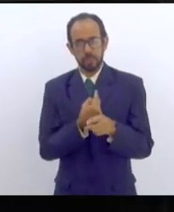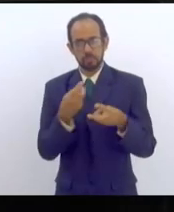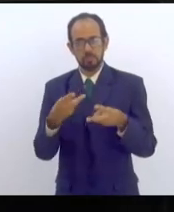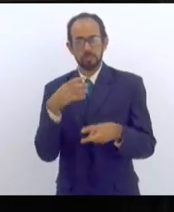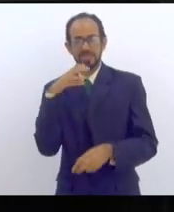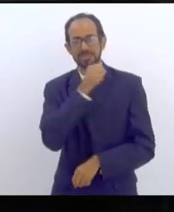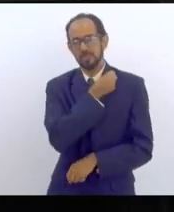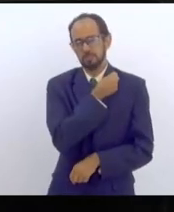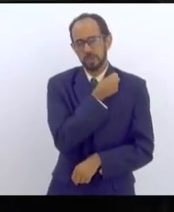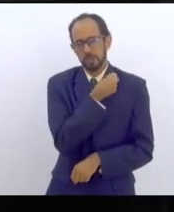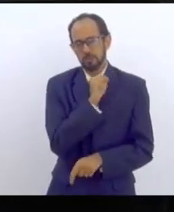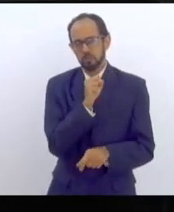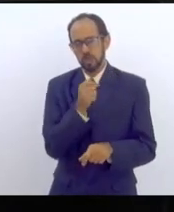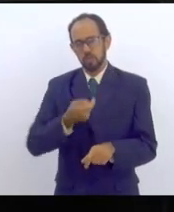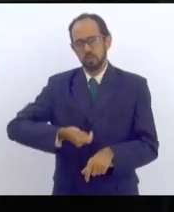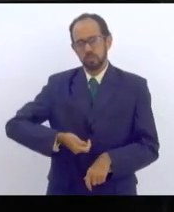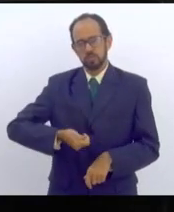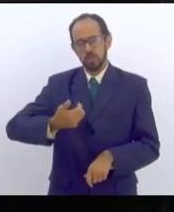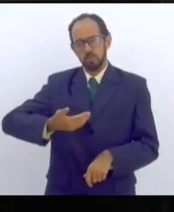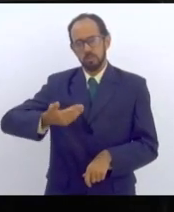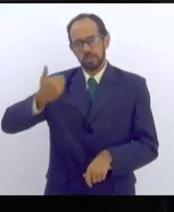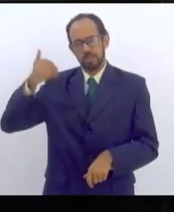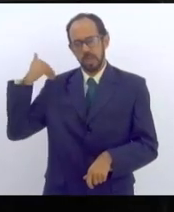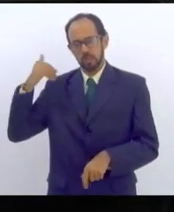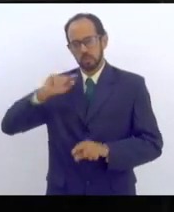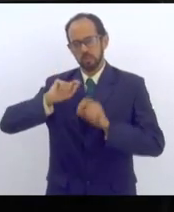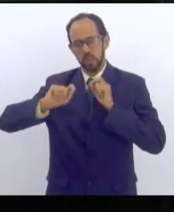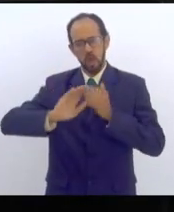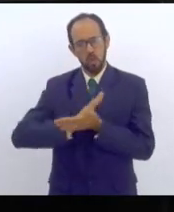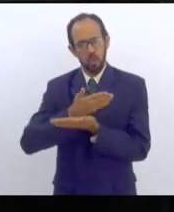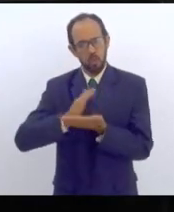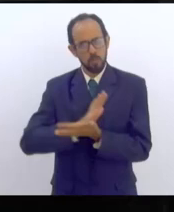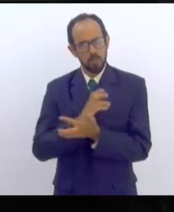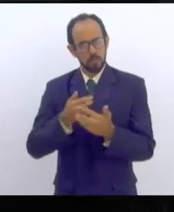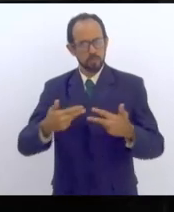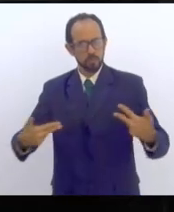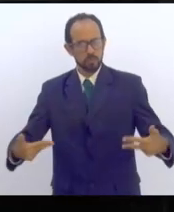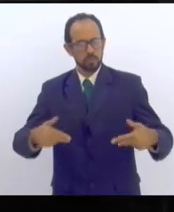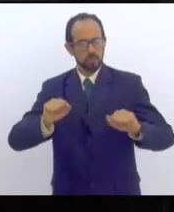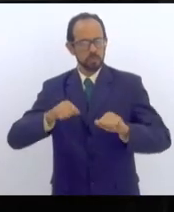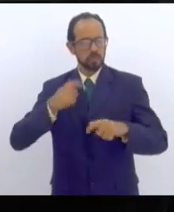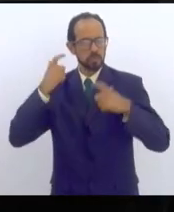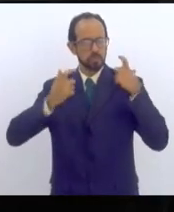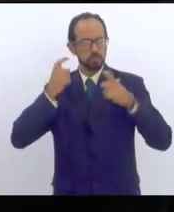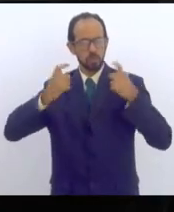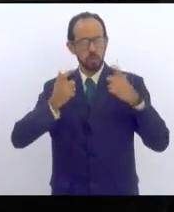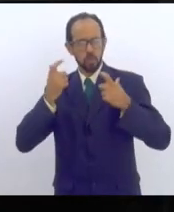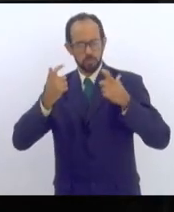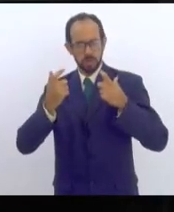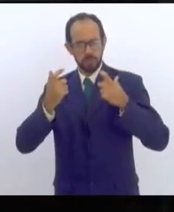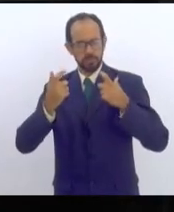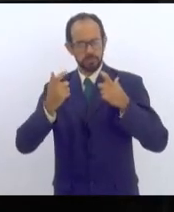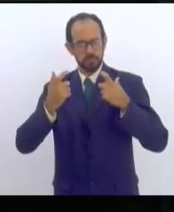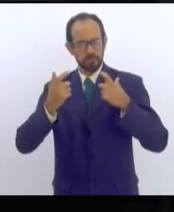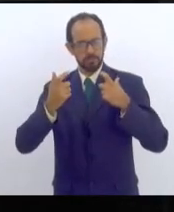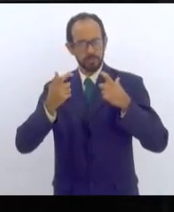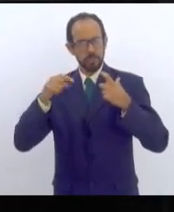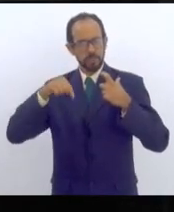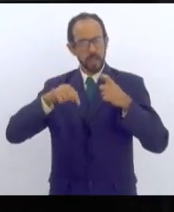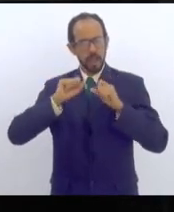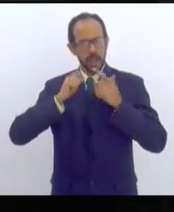em relação aos últimos eventos, a algumas questões que nos deixaram preocupadas e que acho que essa casa precisa